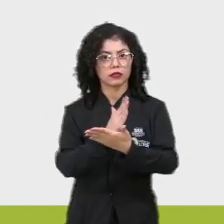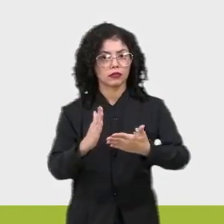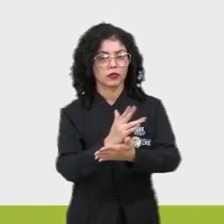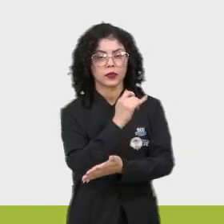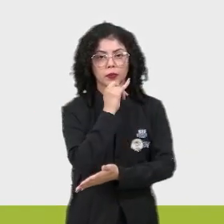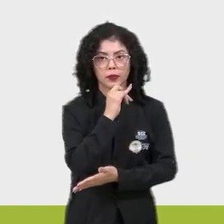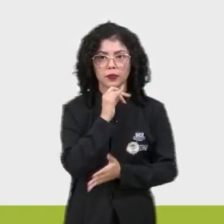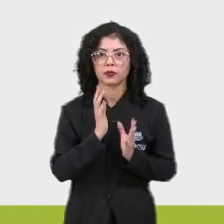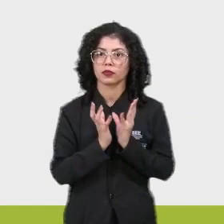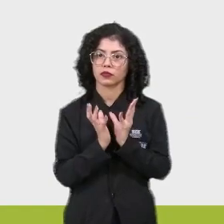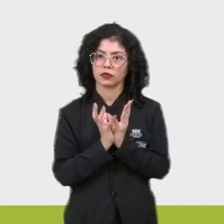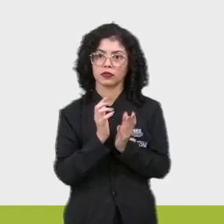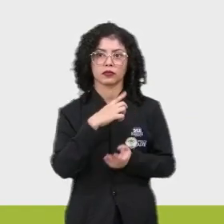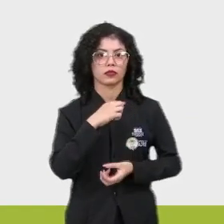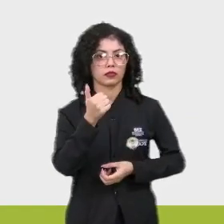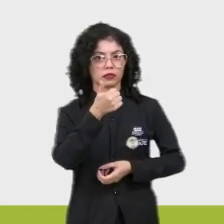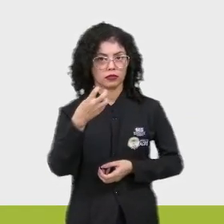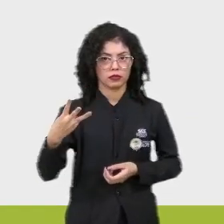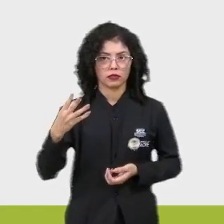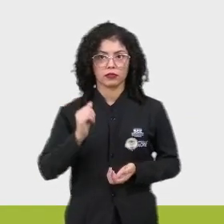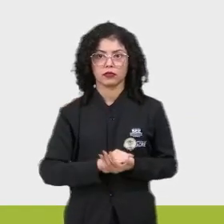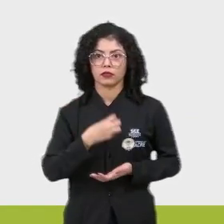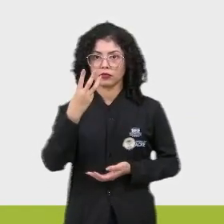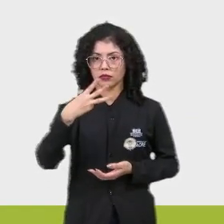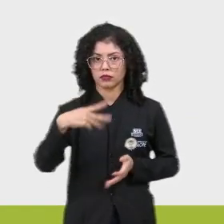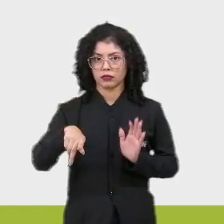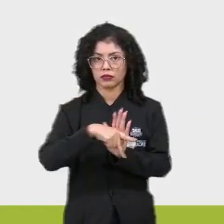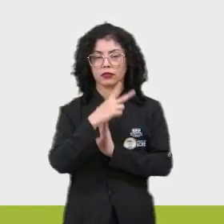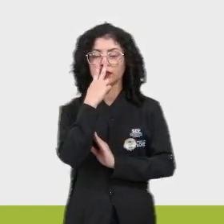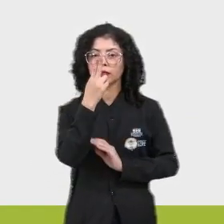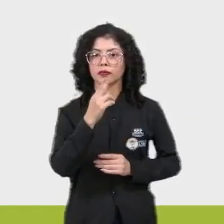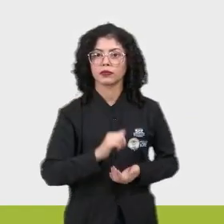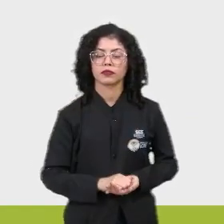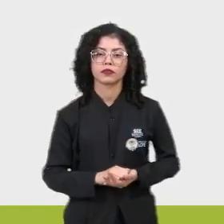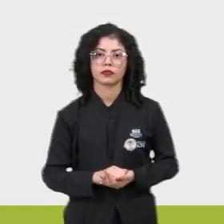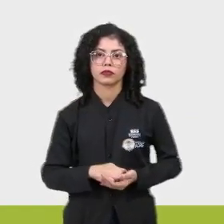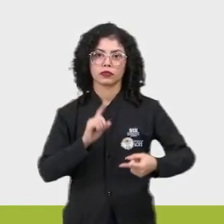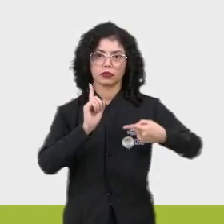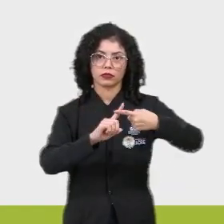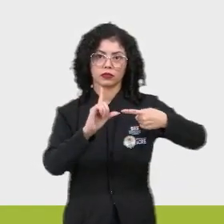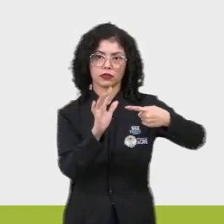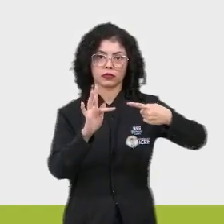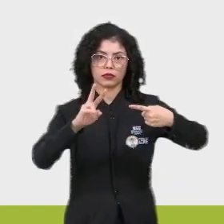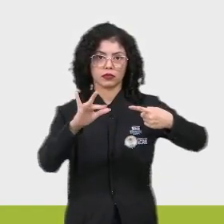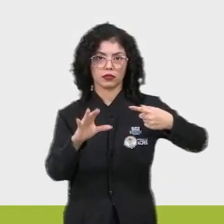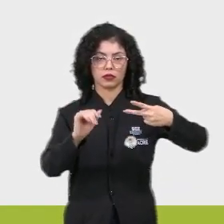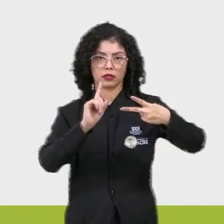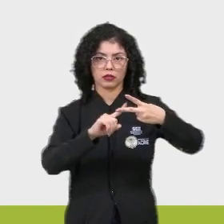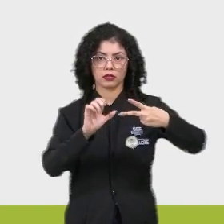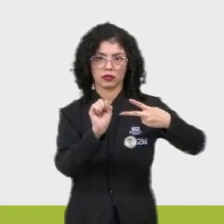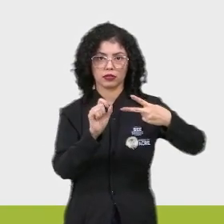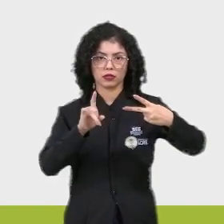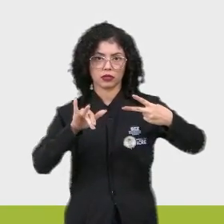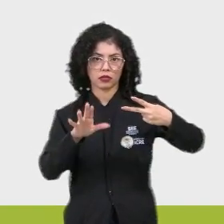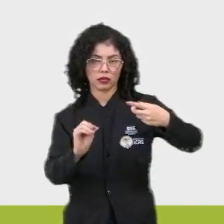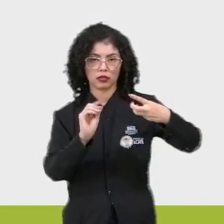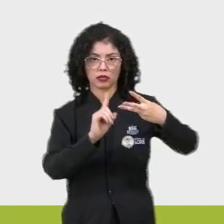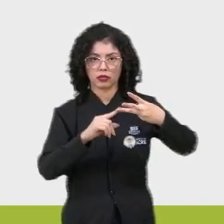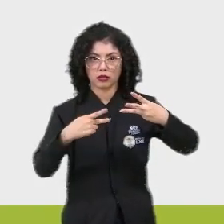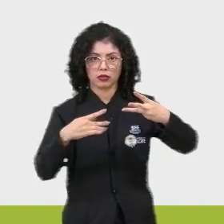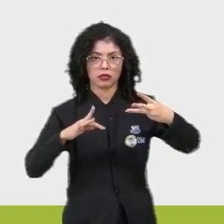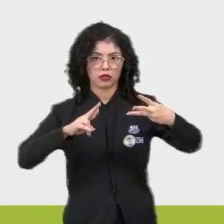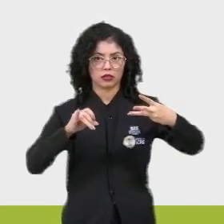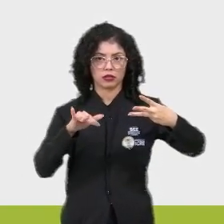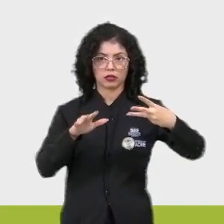exemplos desses grupos contendo 3 elementos com características semelhantes, tá? Lítio, sódio e potássio, de acordo